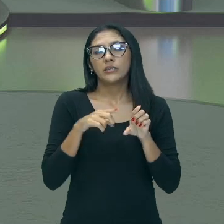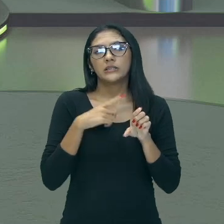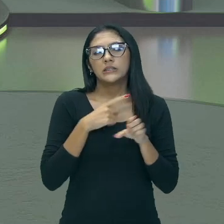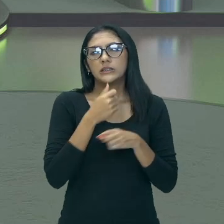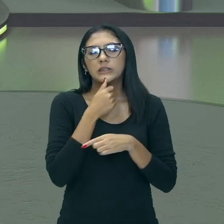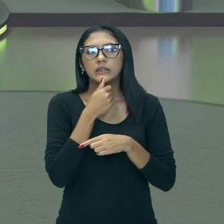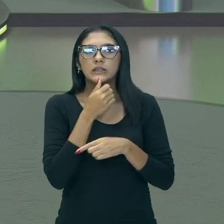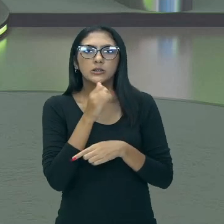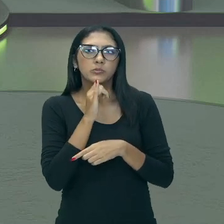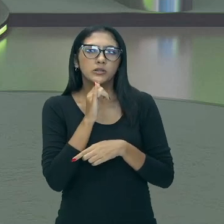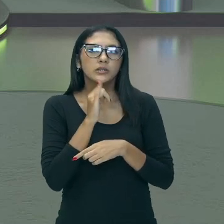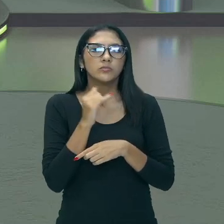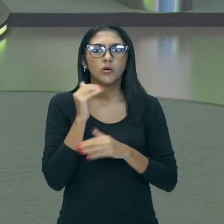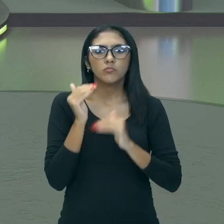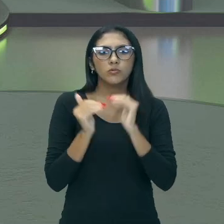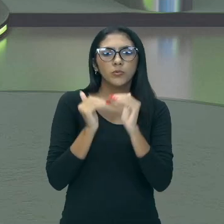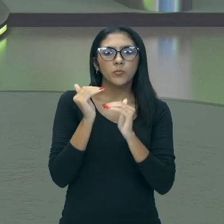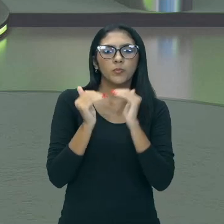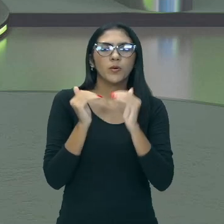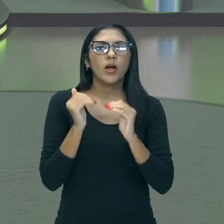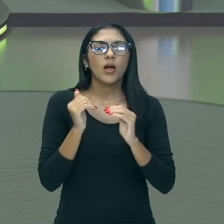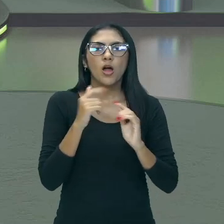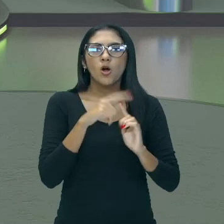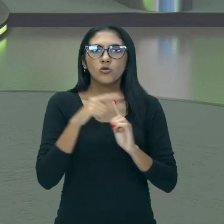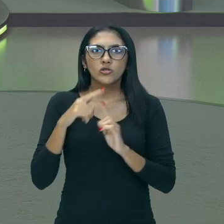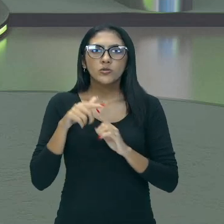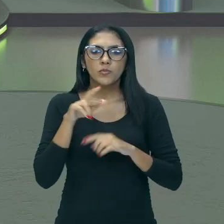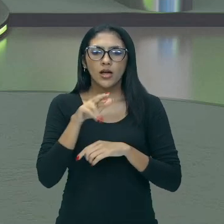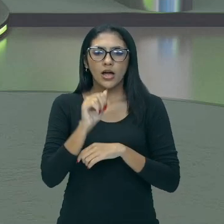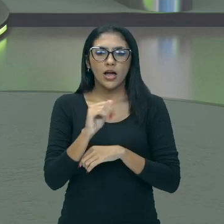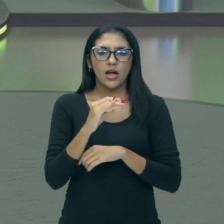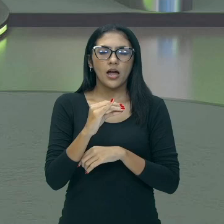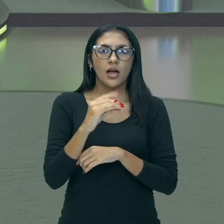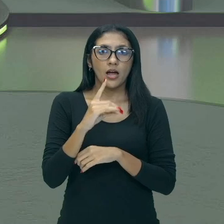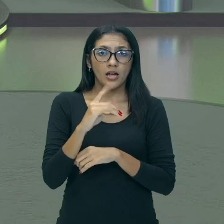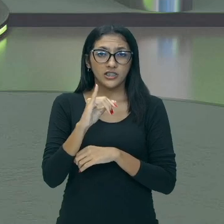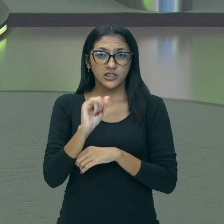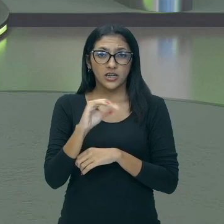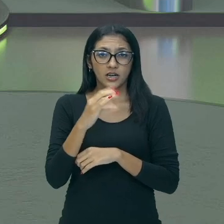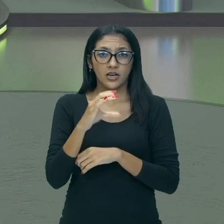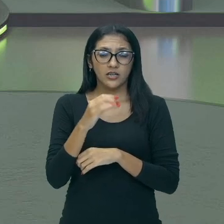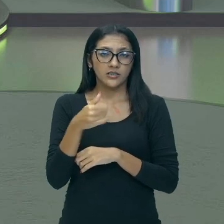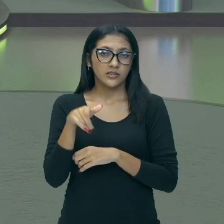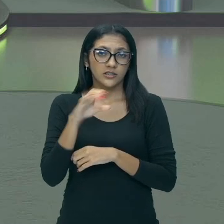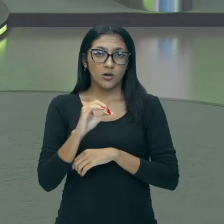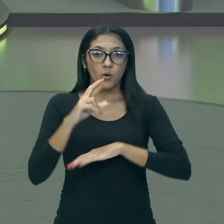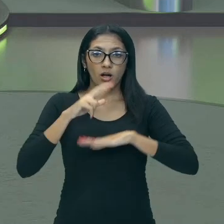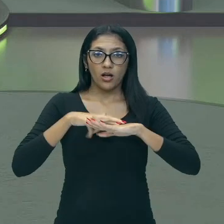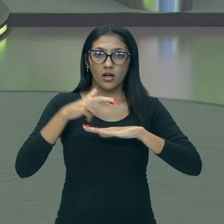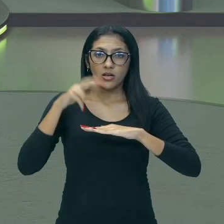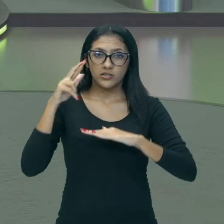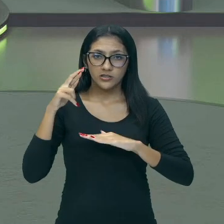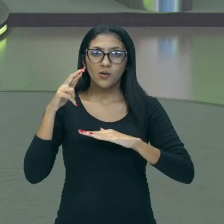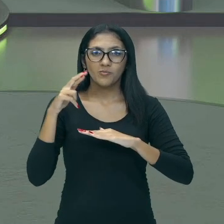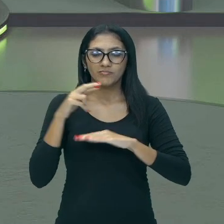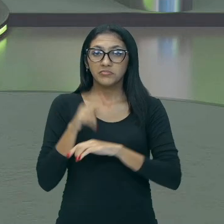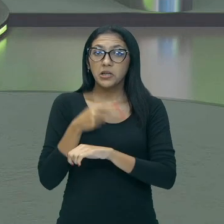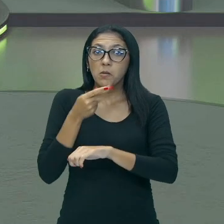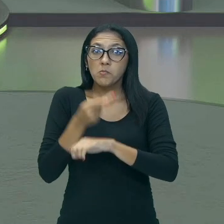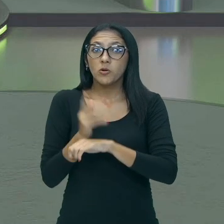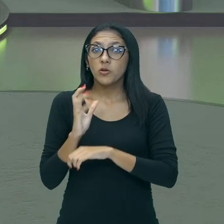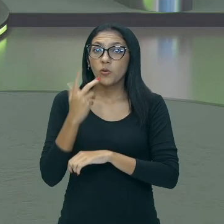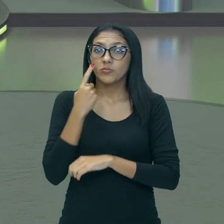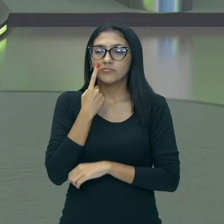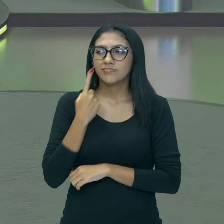processo de descobrimento da radioatividade. E aí veio um cientista chamado Rutherford.